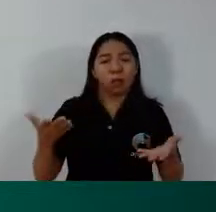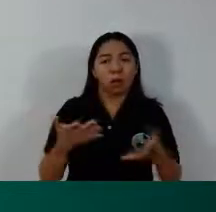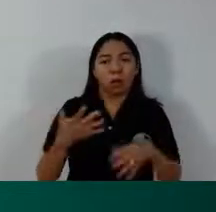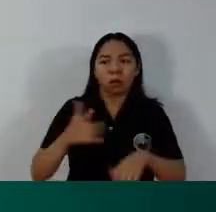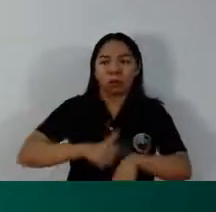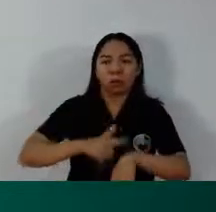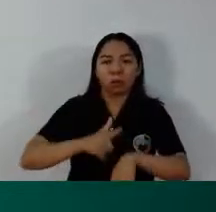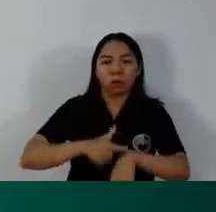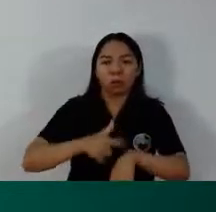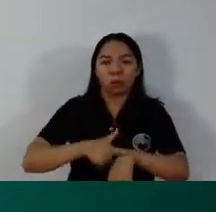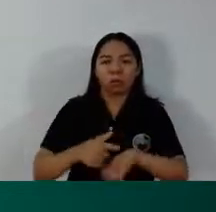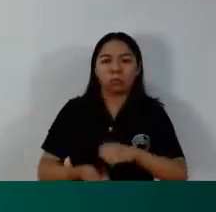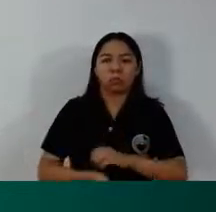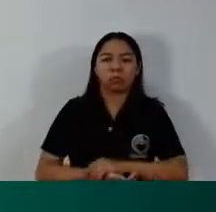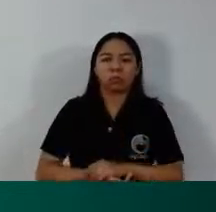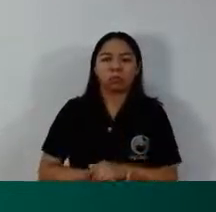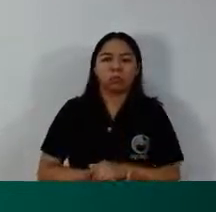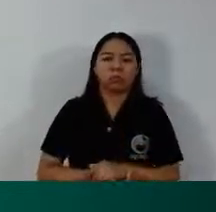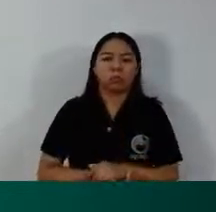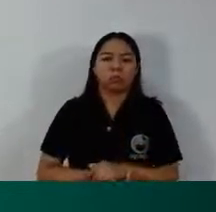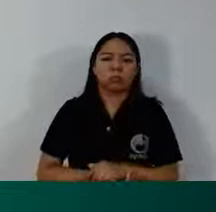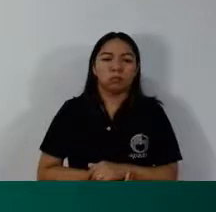gente tem quanto tempo diretor